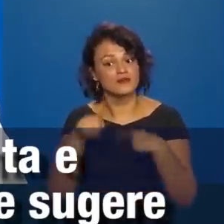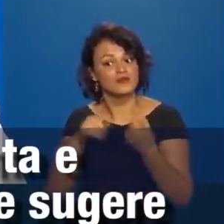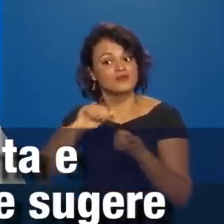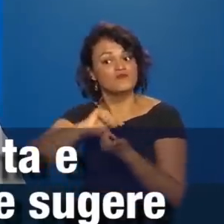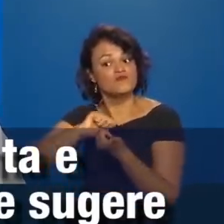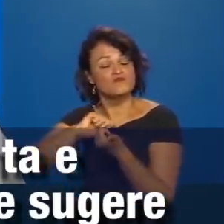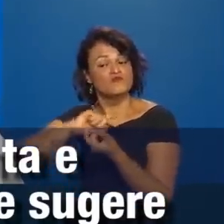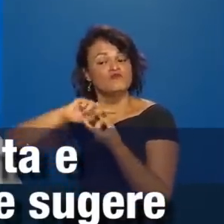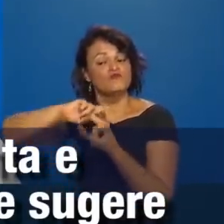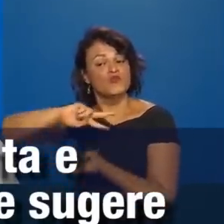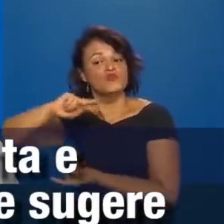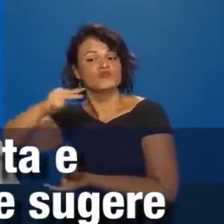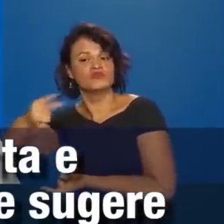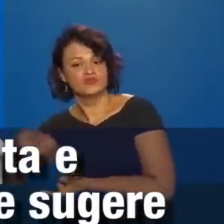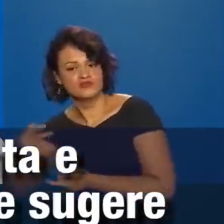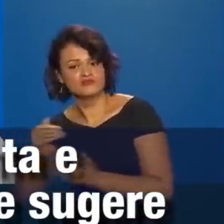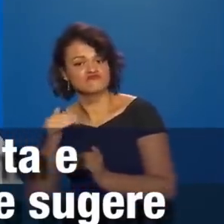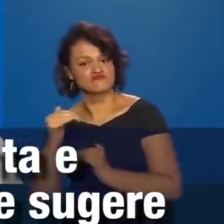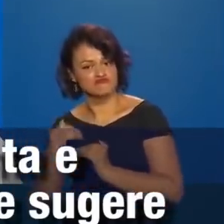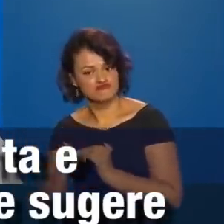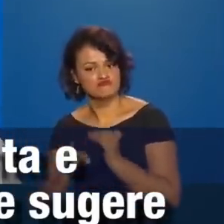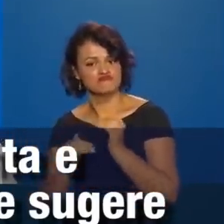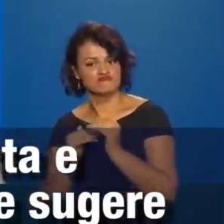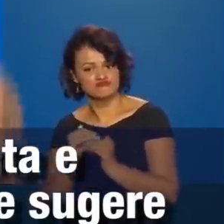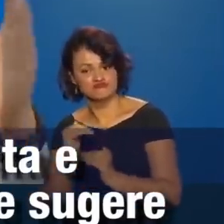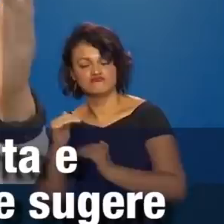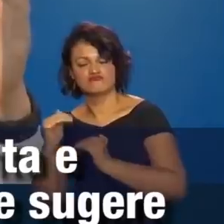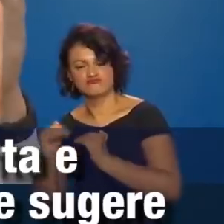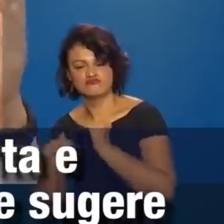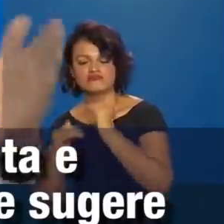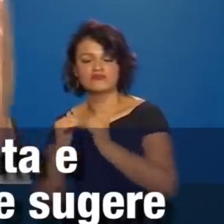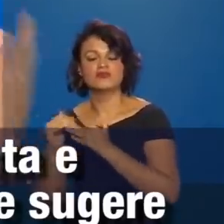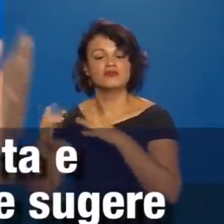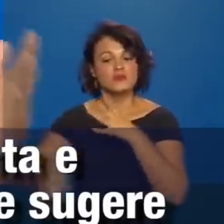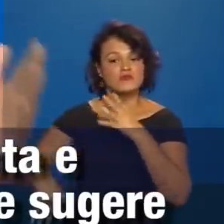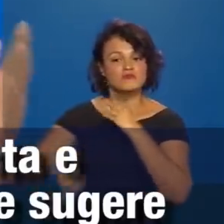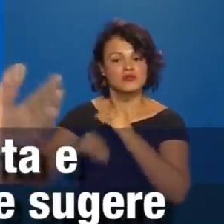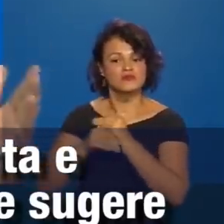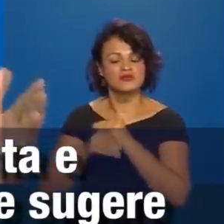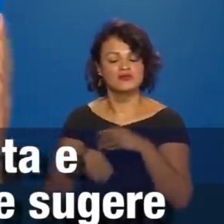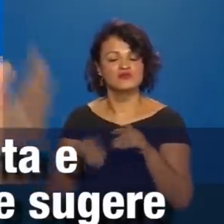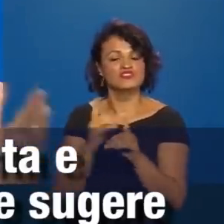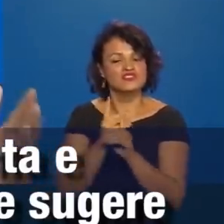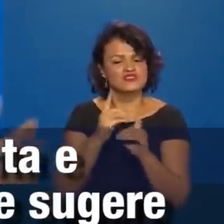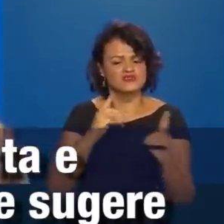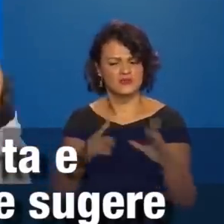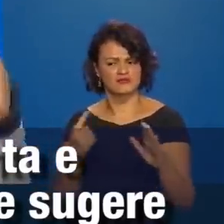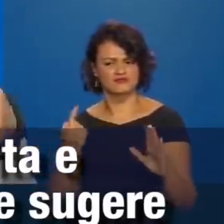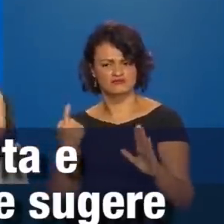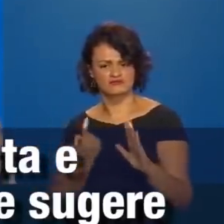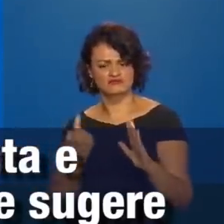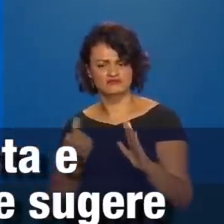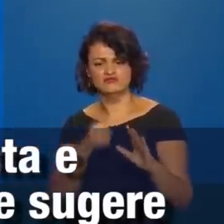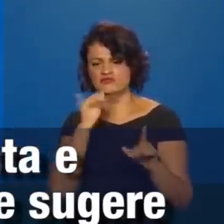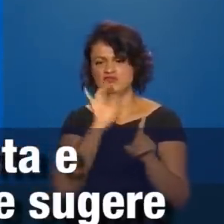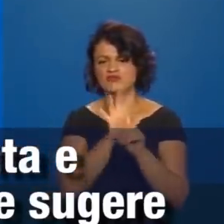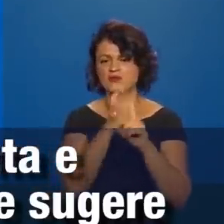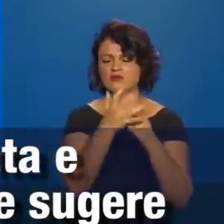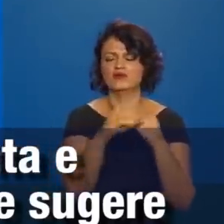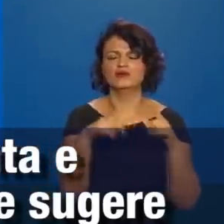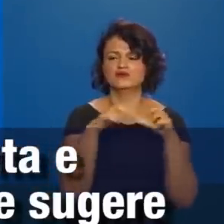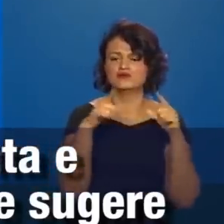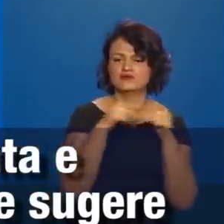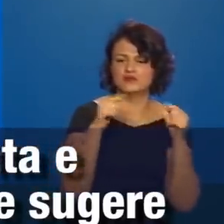transição gradual de onde está implementado um distanciamento social ampliado, como São Paulo, Distrito